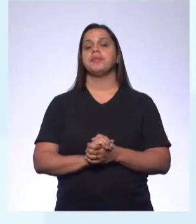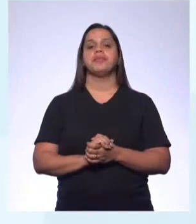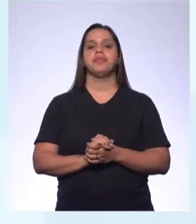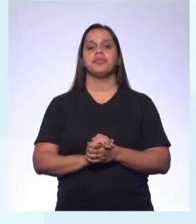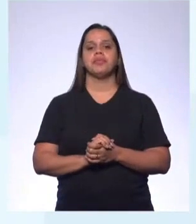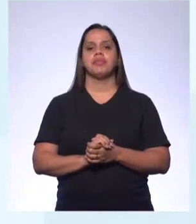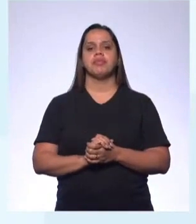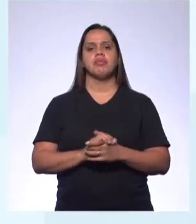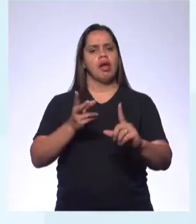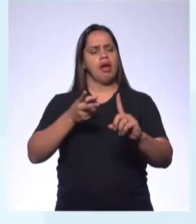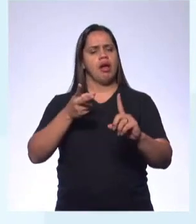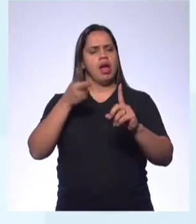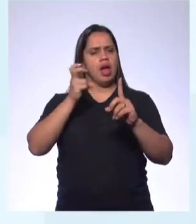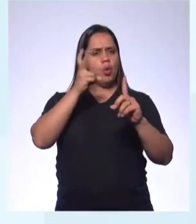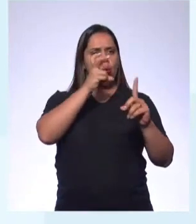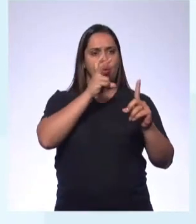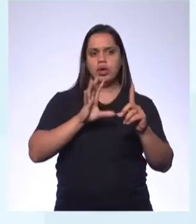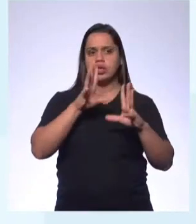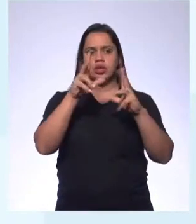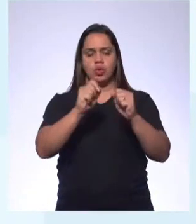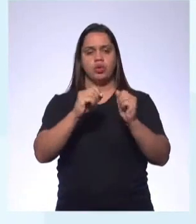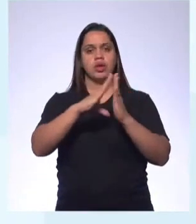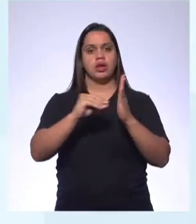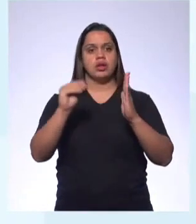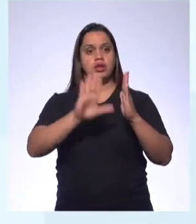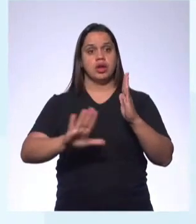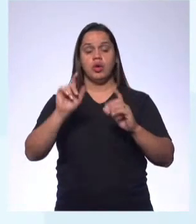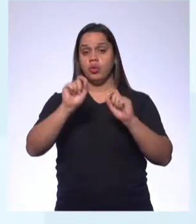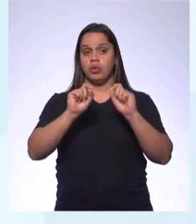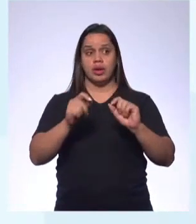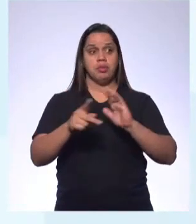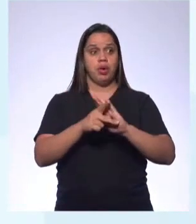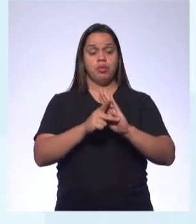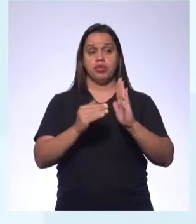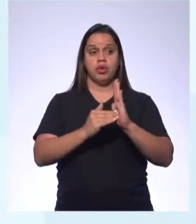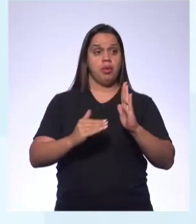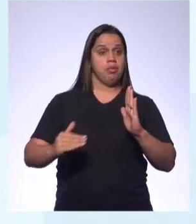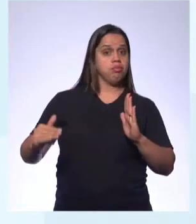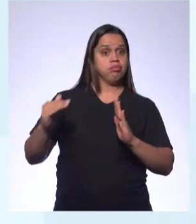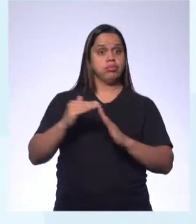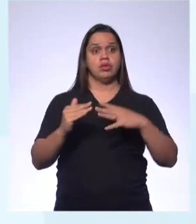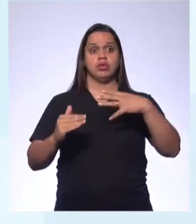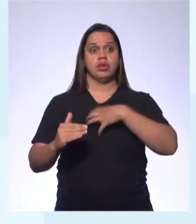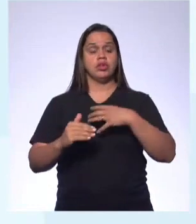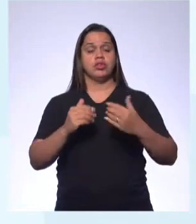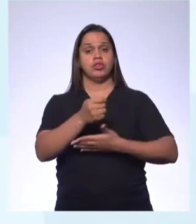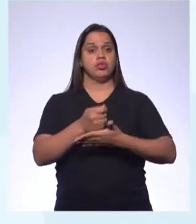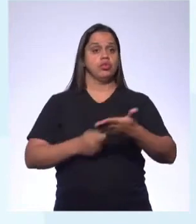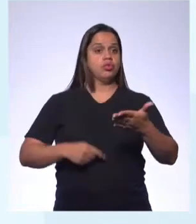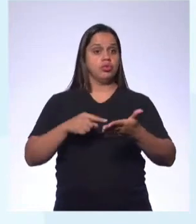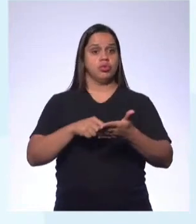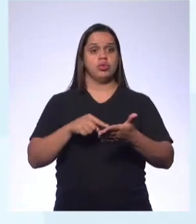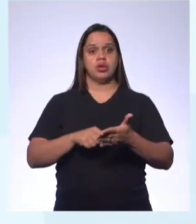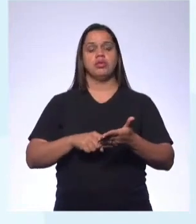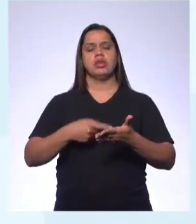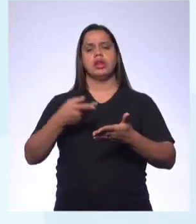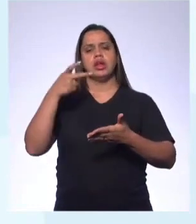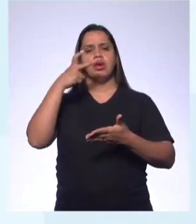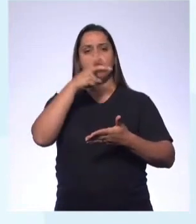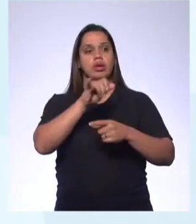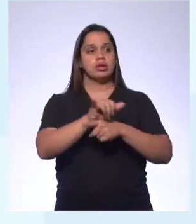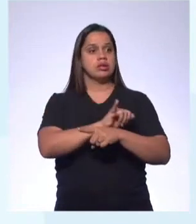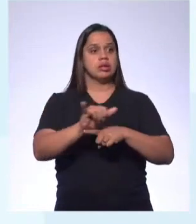a intertextualidade como um mecanismo de potencialização dos sentidos do texto e reconhecer